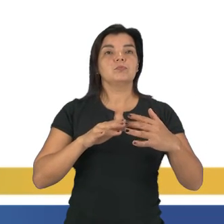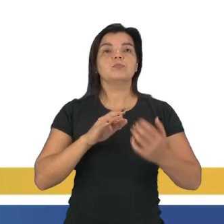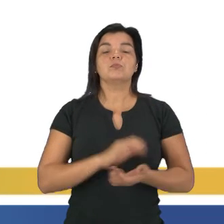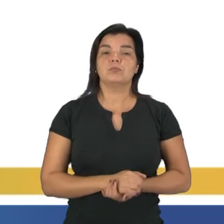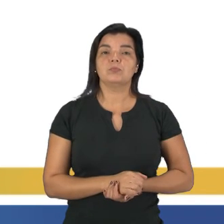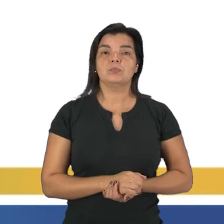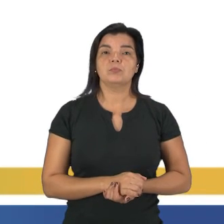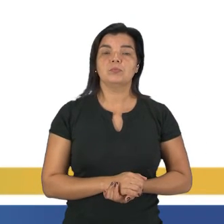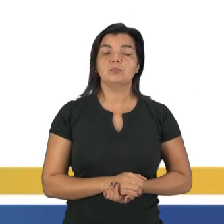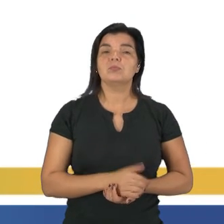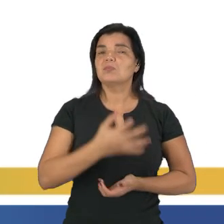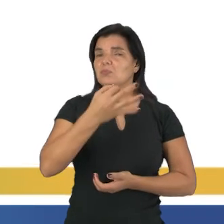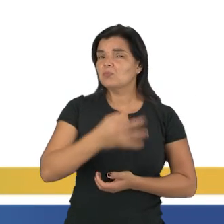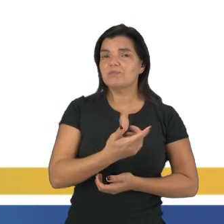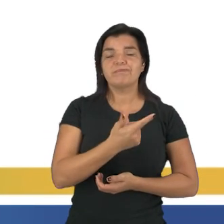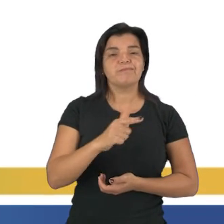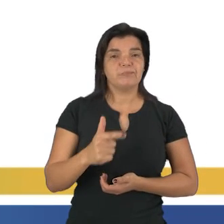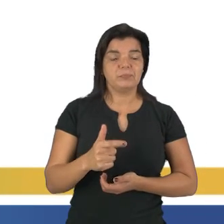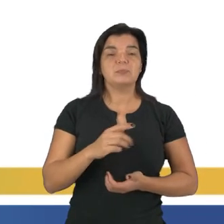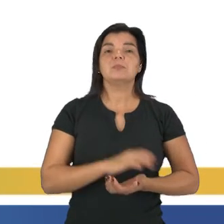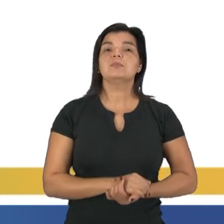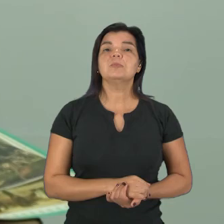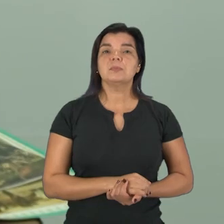forma muito injusta, né? Eles foram